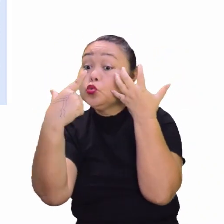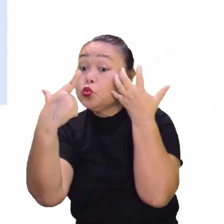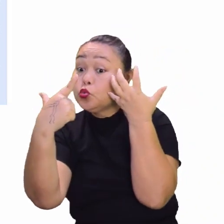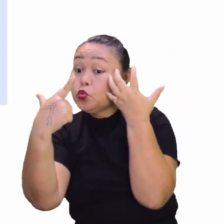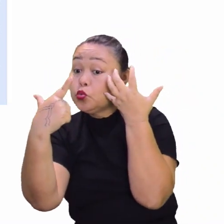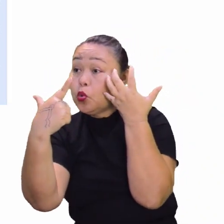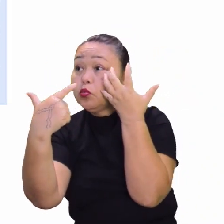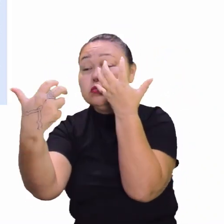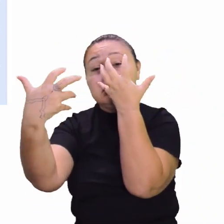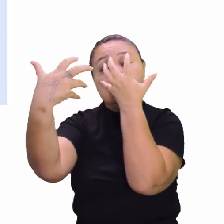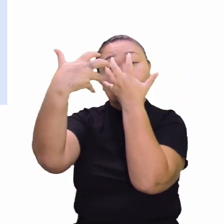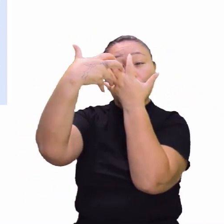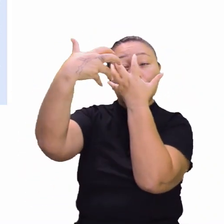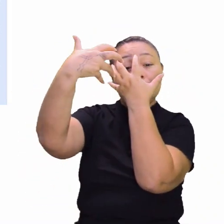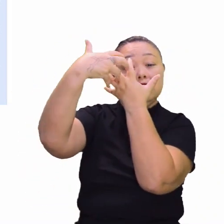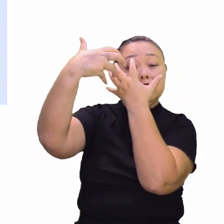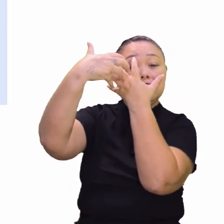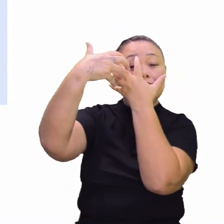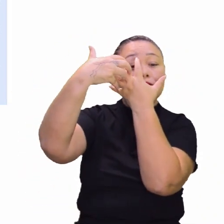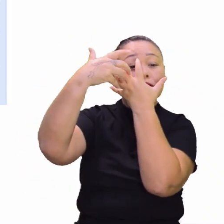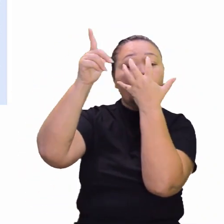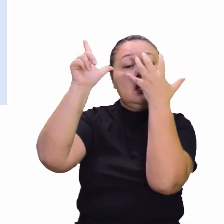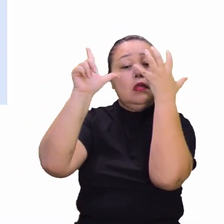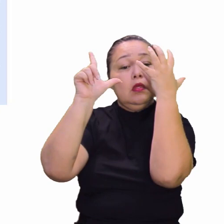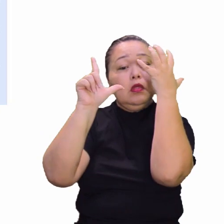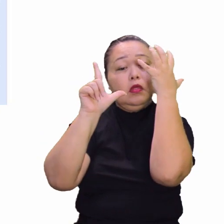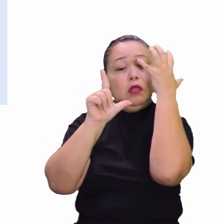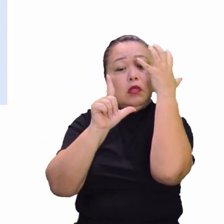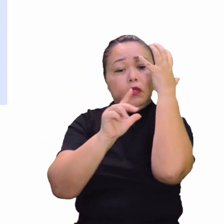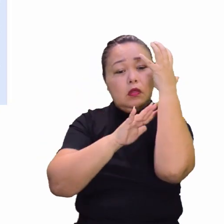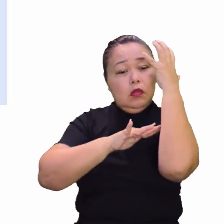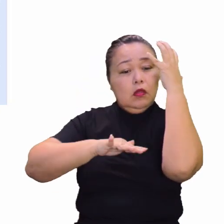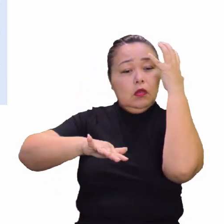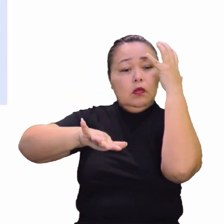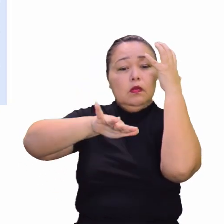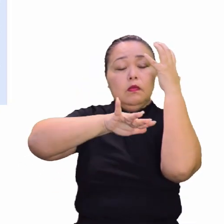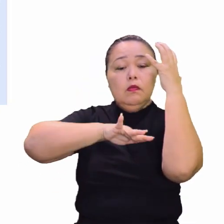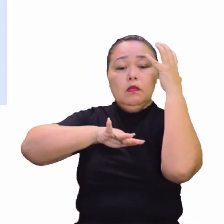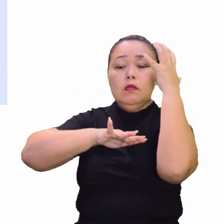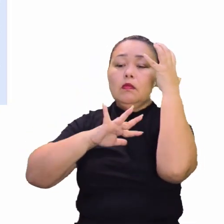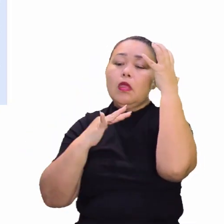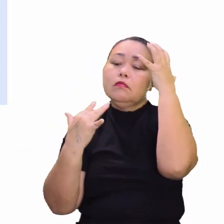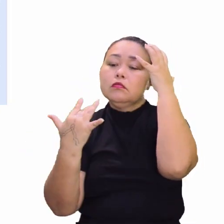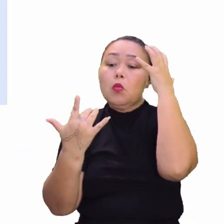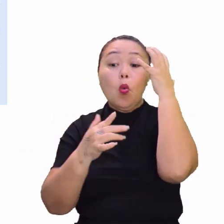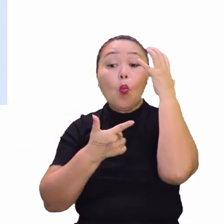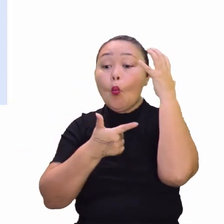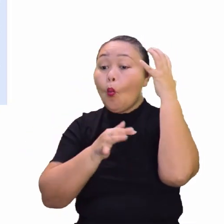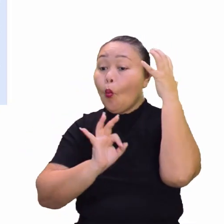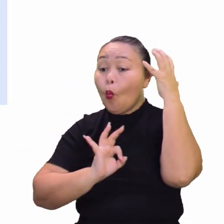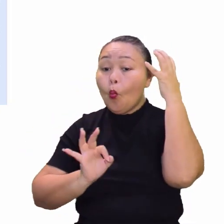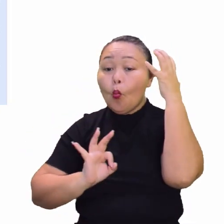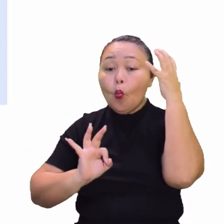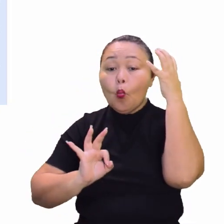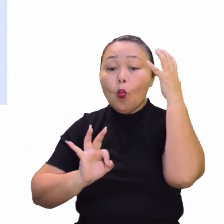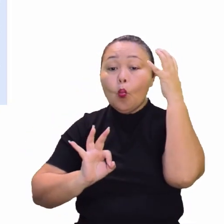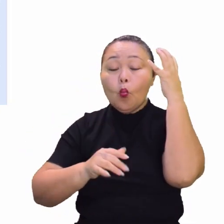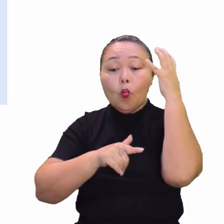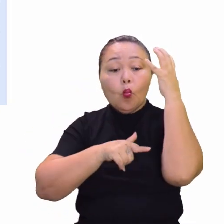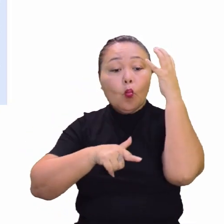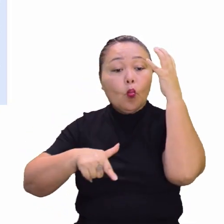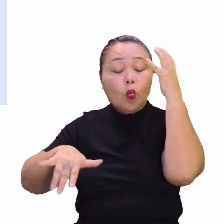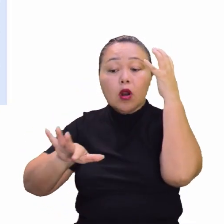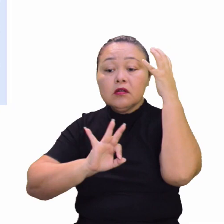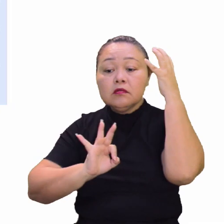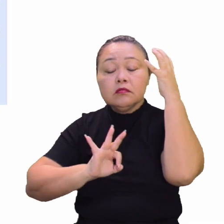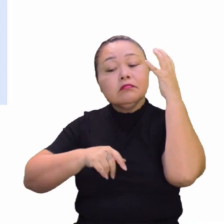da luz. E por isso tem menor presença de subbosques, que é limpo e